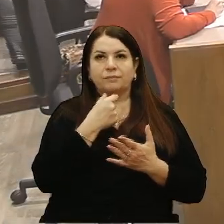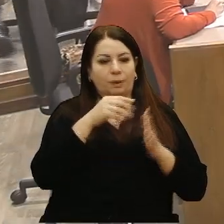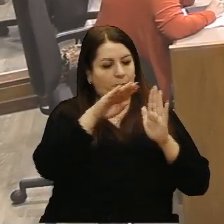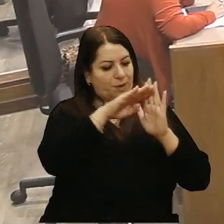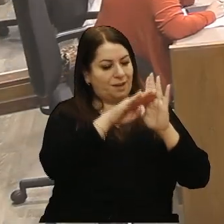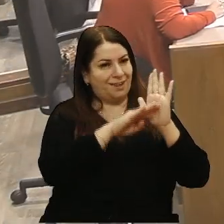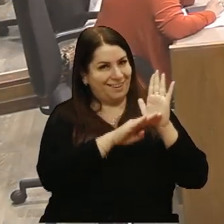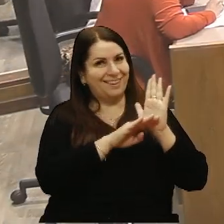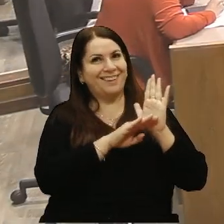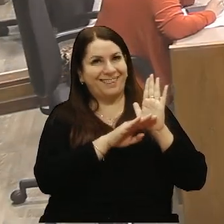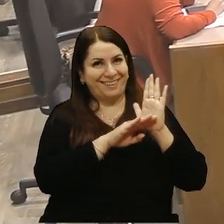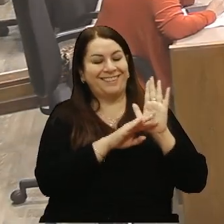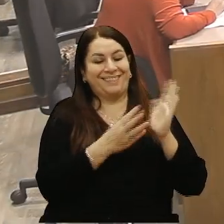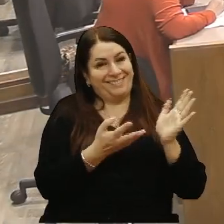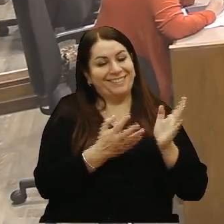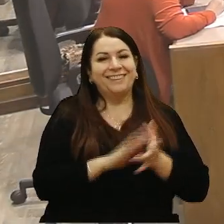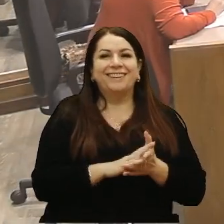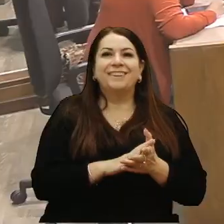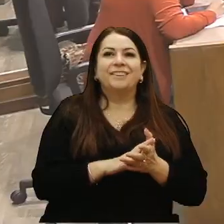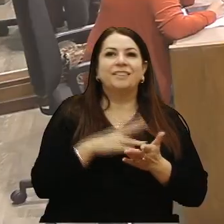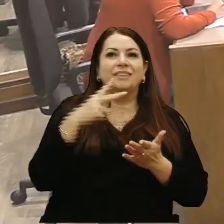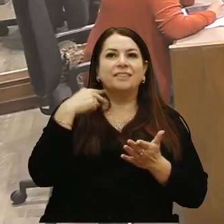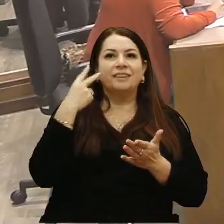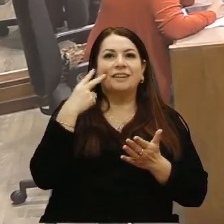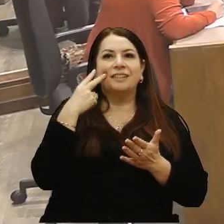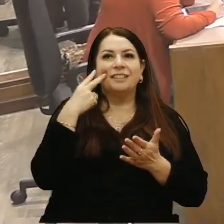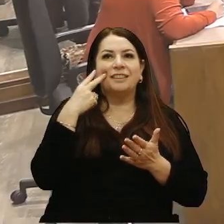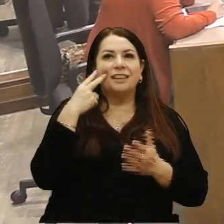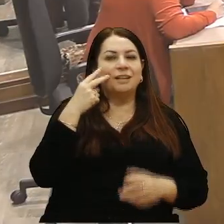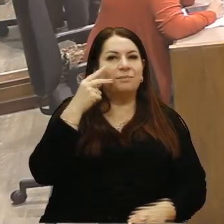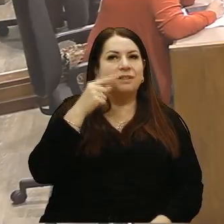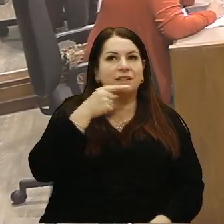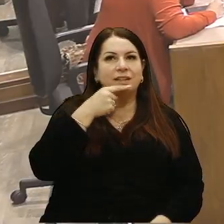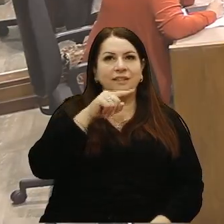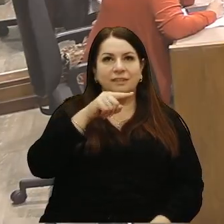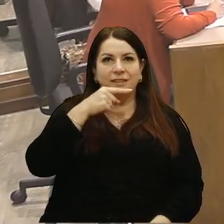jeito. Próximo inscrito, vereador Caleb Garbim.